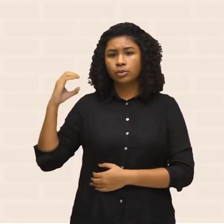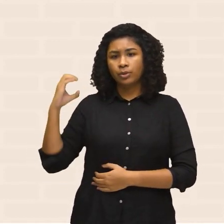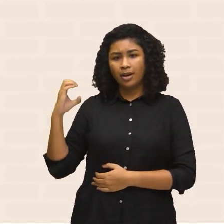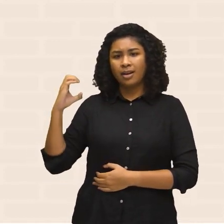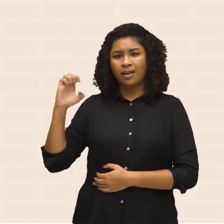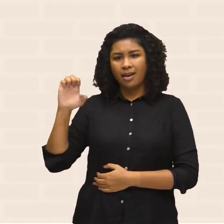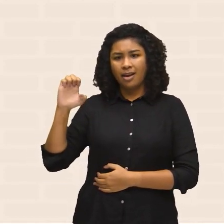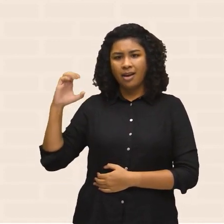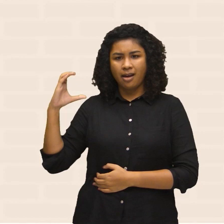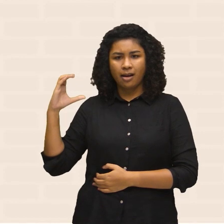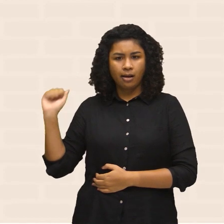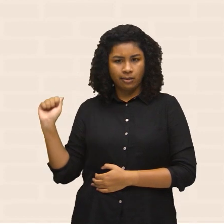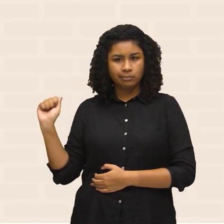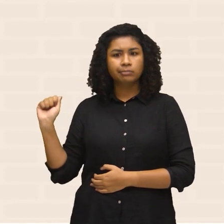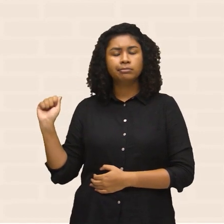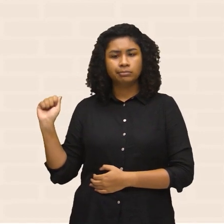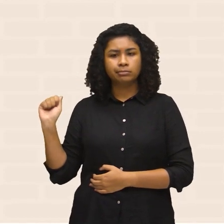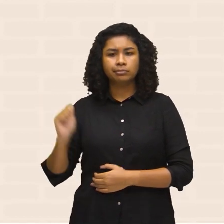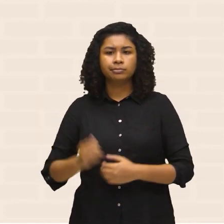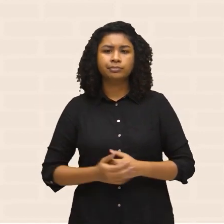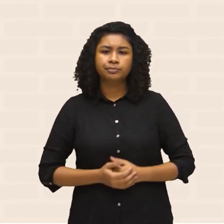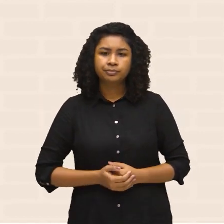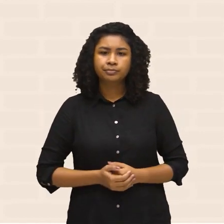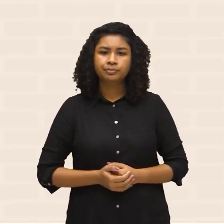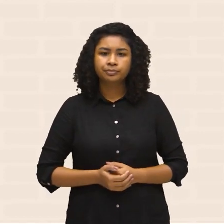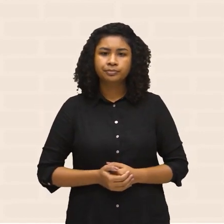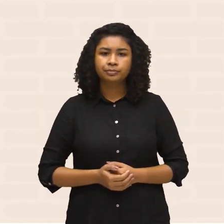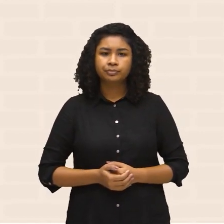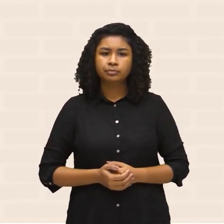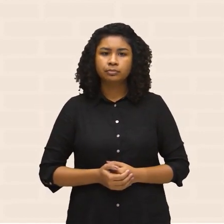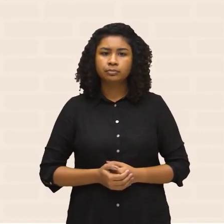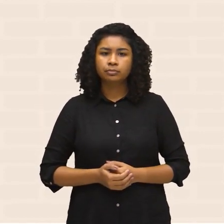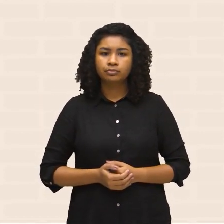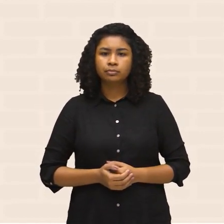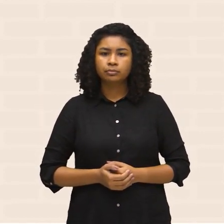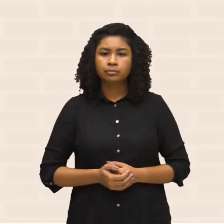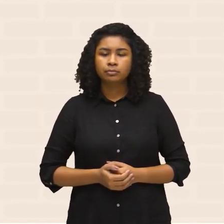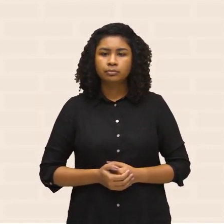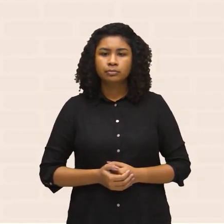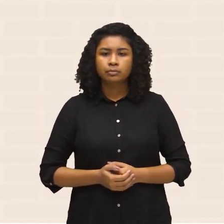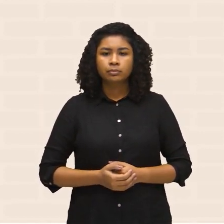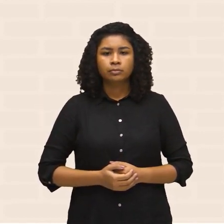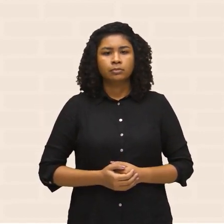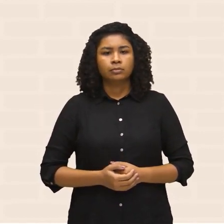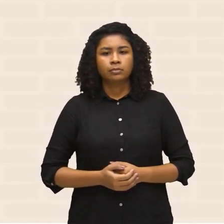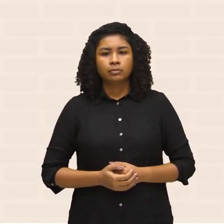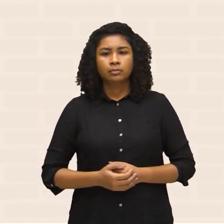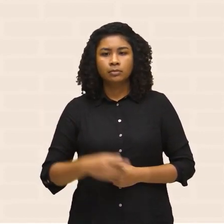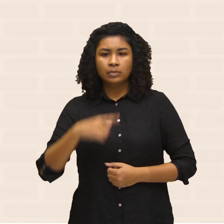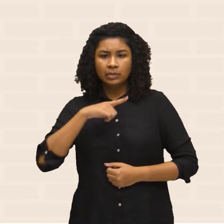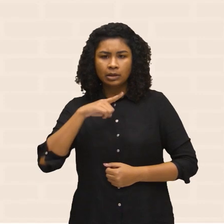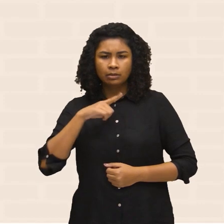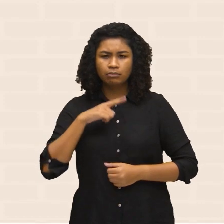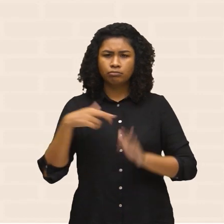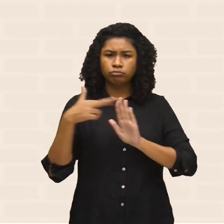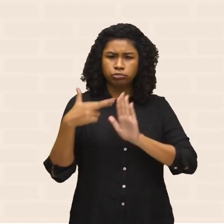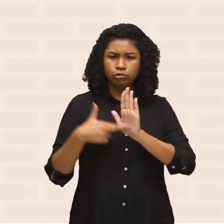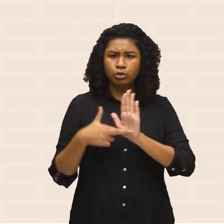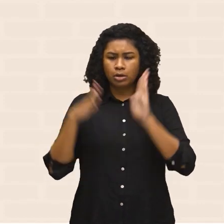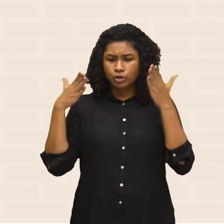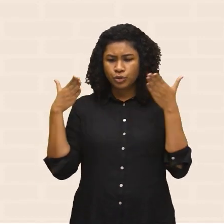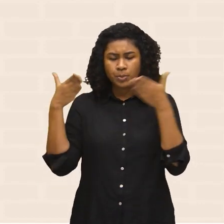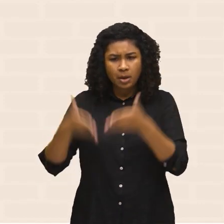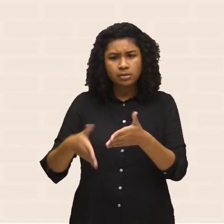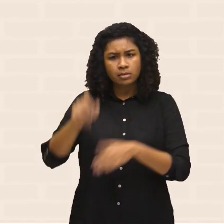Adolescente, que é o ECA, que estabelece sanções específicas para esses menores, ok?